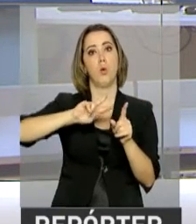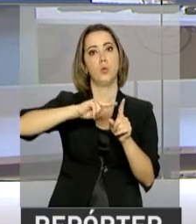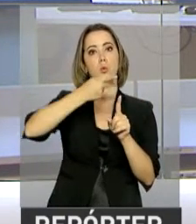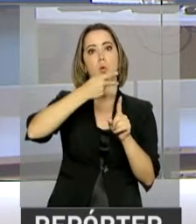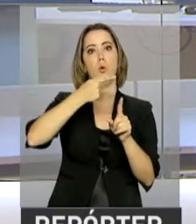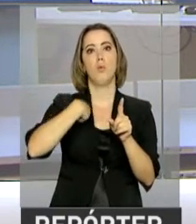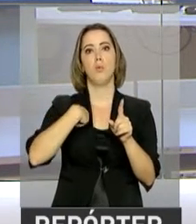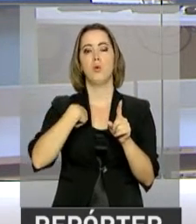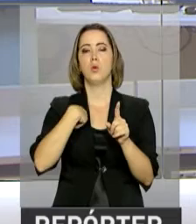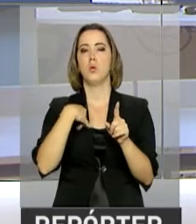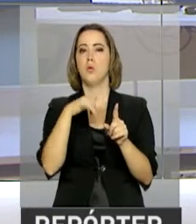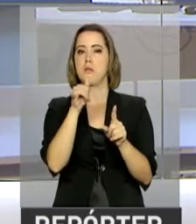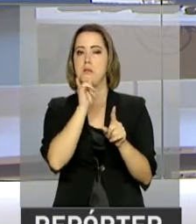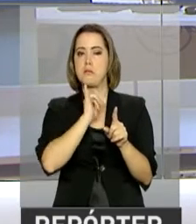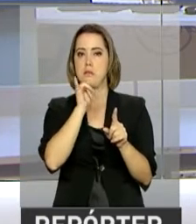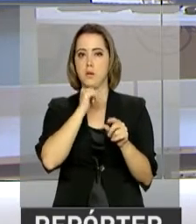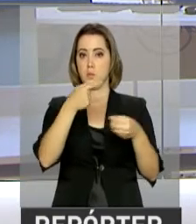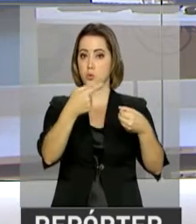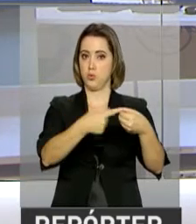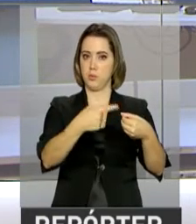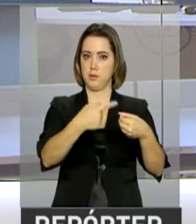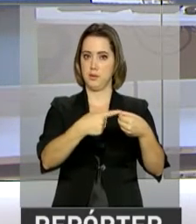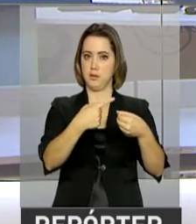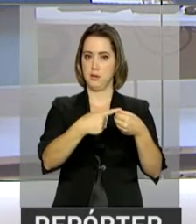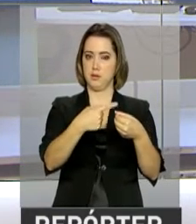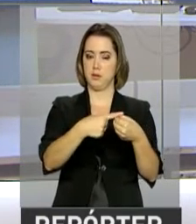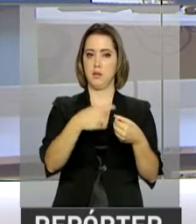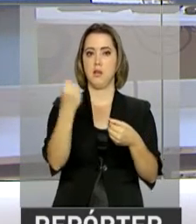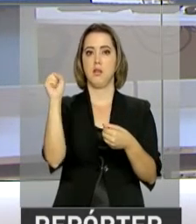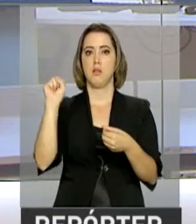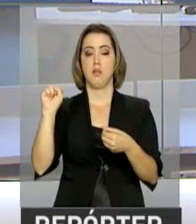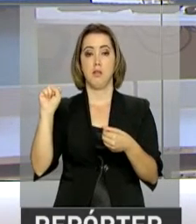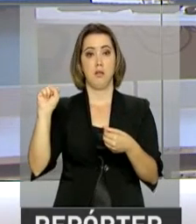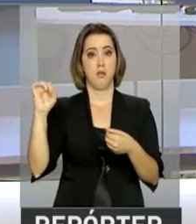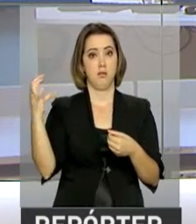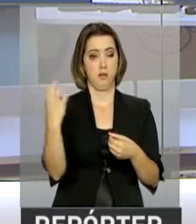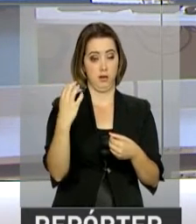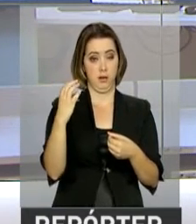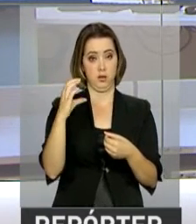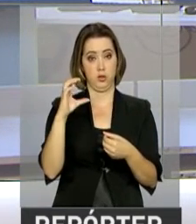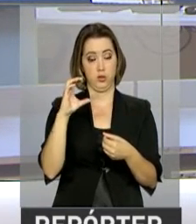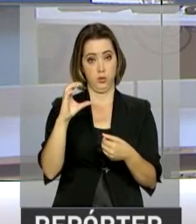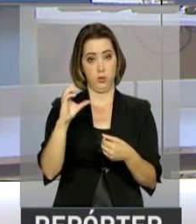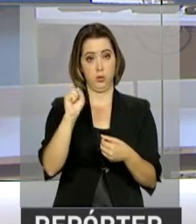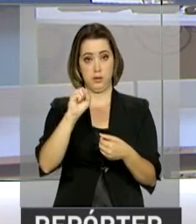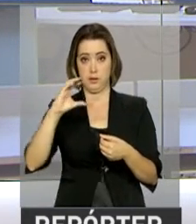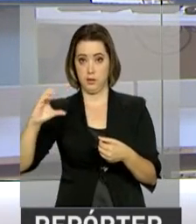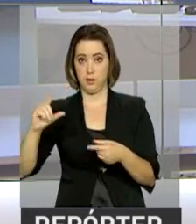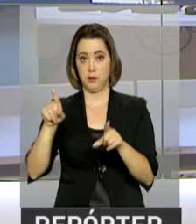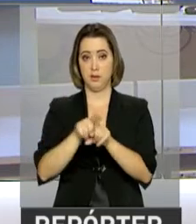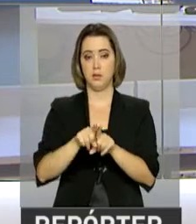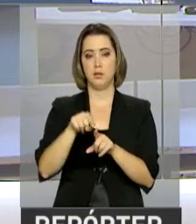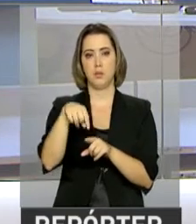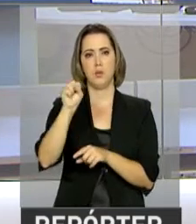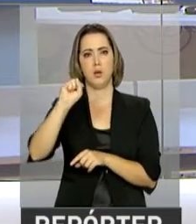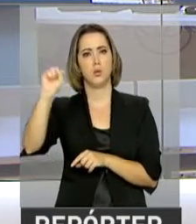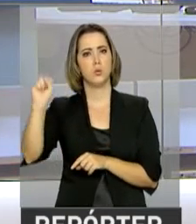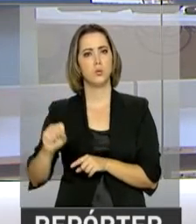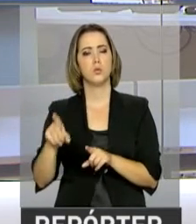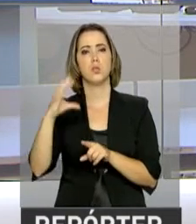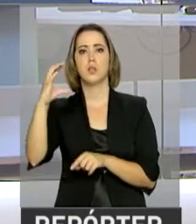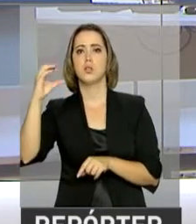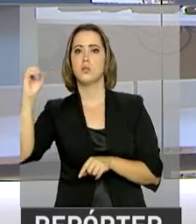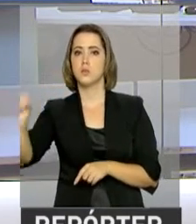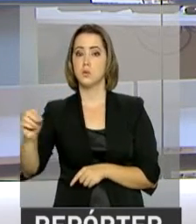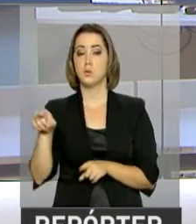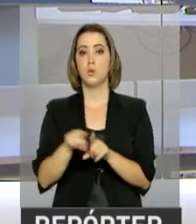de energia de uma cidade como florianópolis em santa catarina já no sistema sudeste e centro oeste a diminuição da demanda